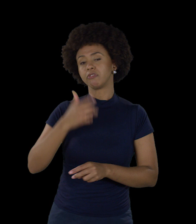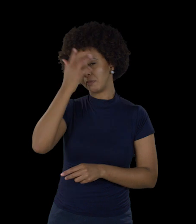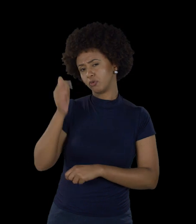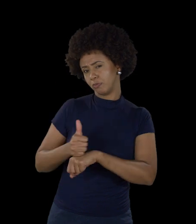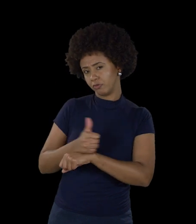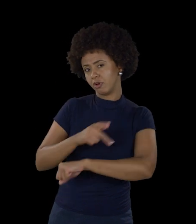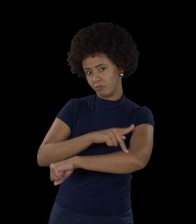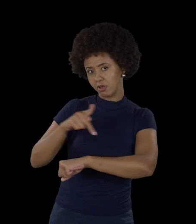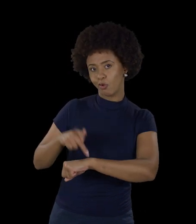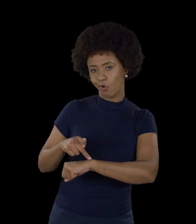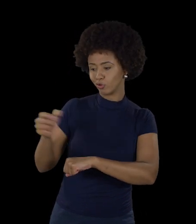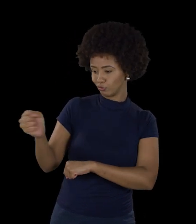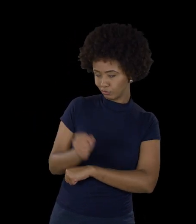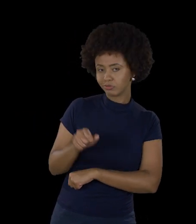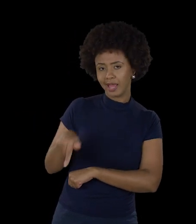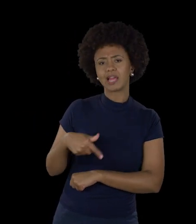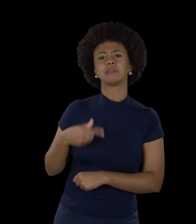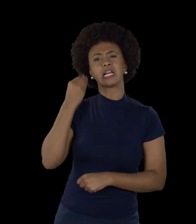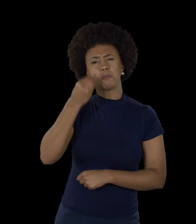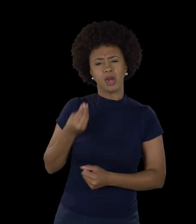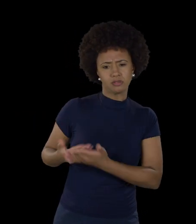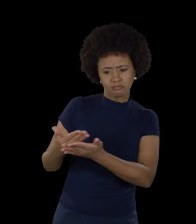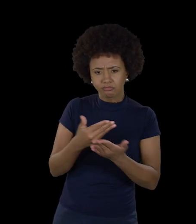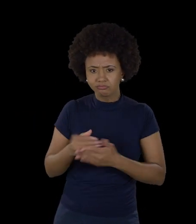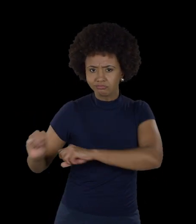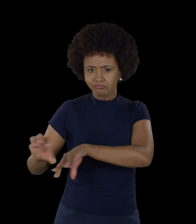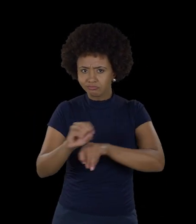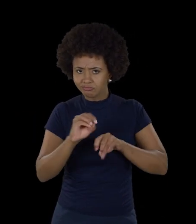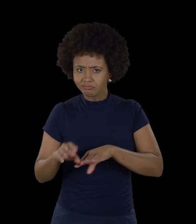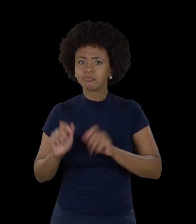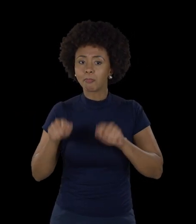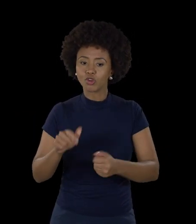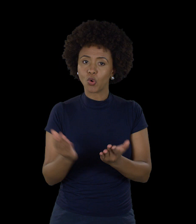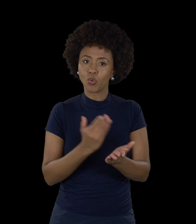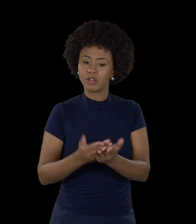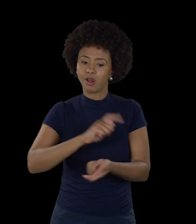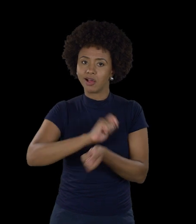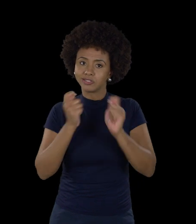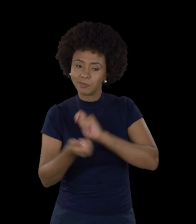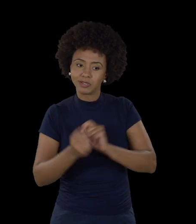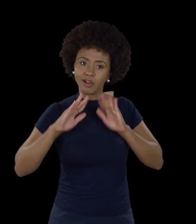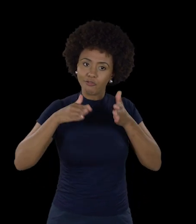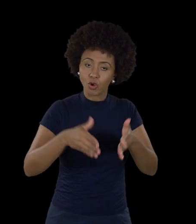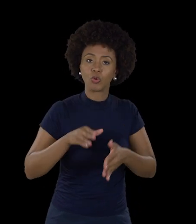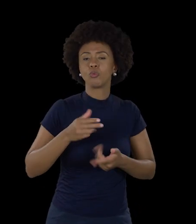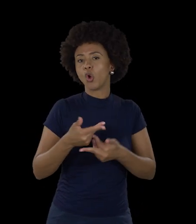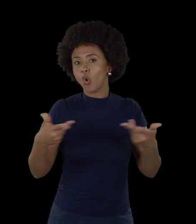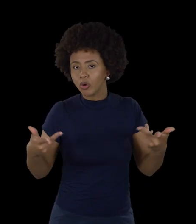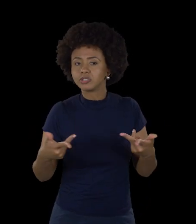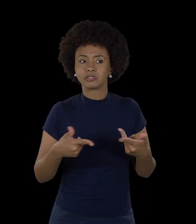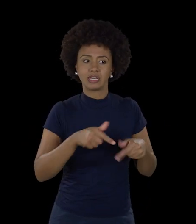foi contratado um coordenador pedagógico, um professor que usa toda a sua experiência em sala de aula para adaptar o livro e,